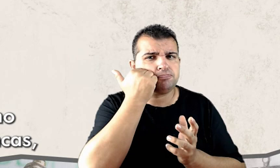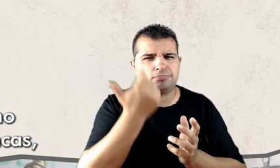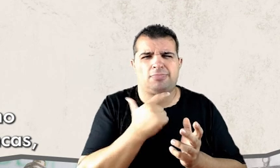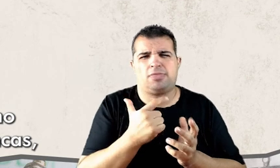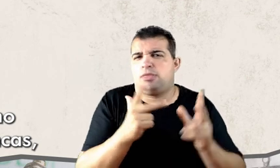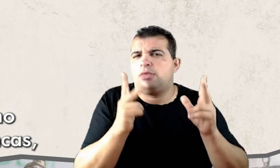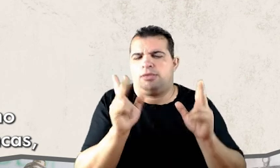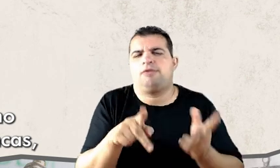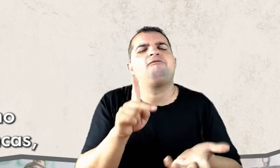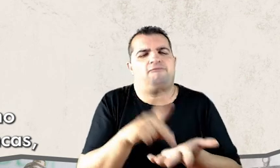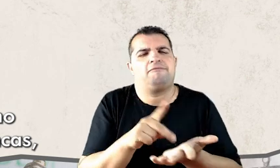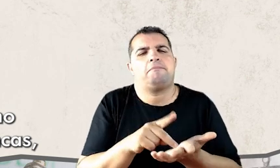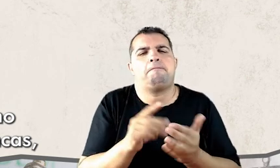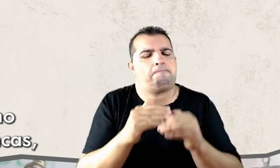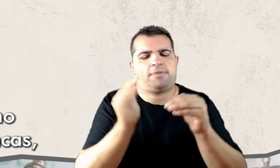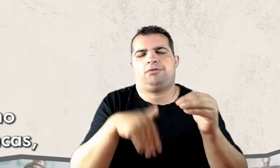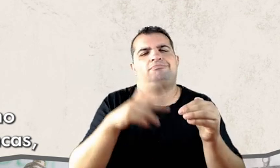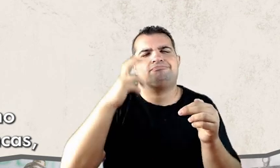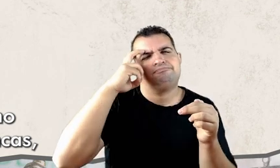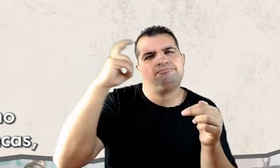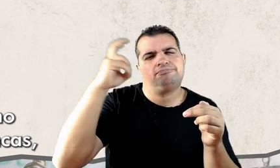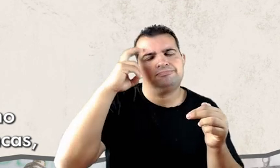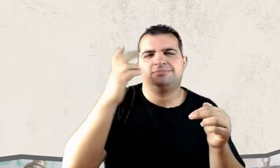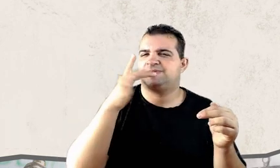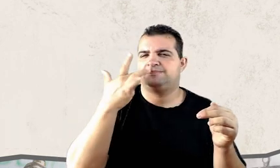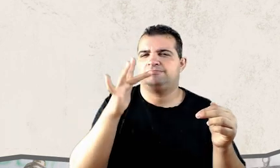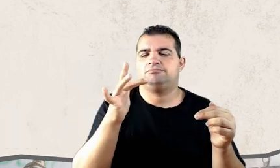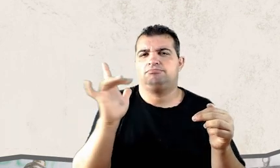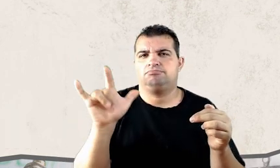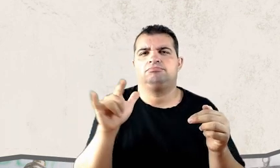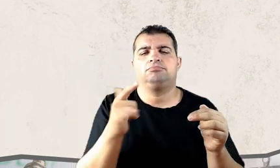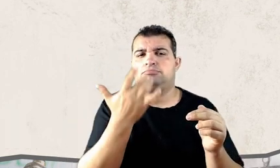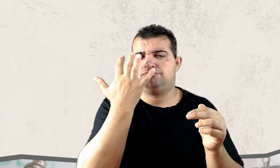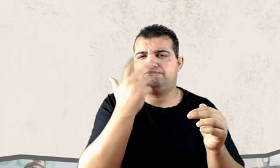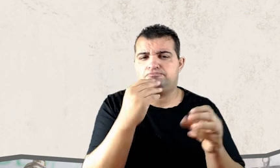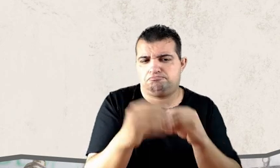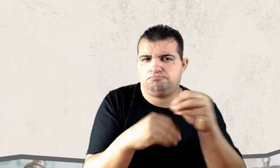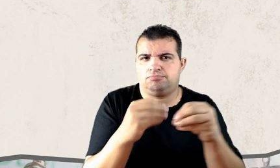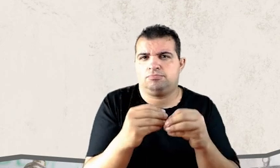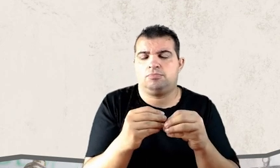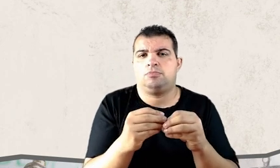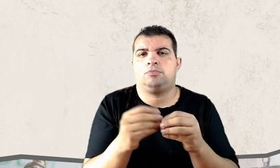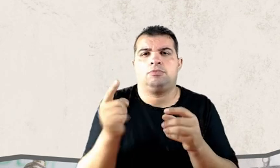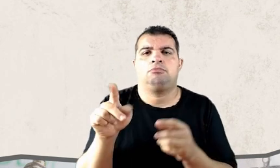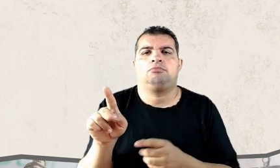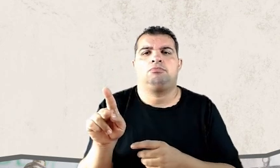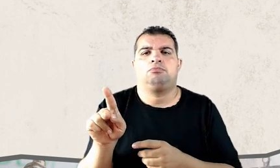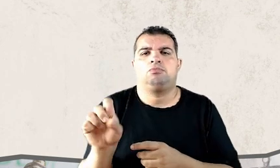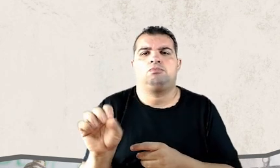negras são mesmo menos inteligentes que as brancas, as crianças mestiças. E